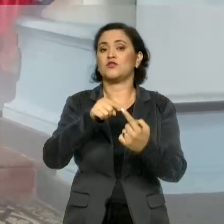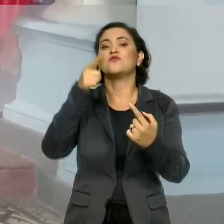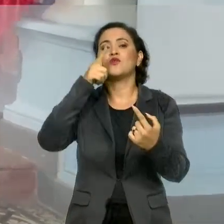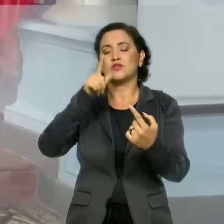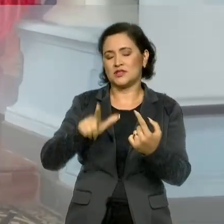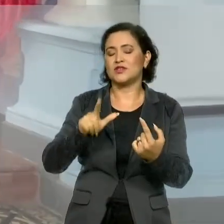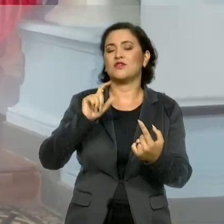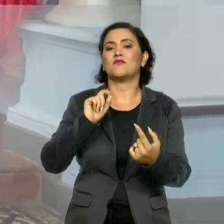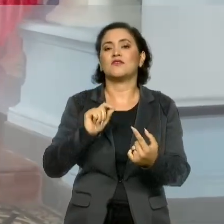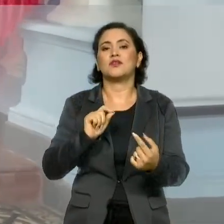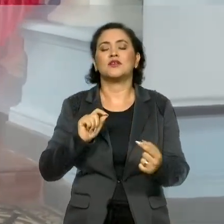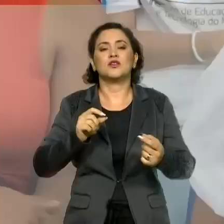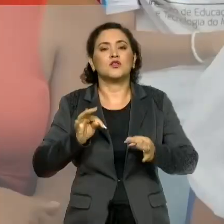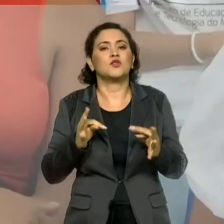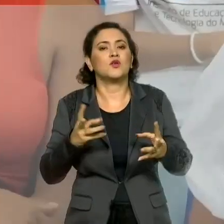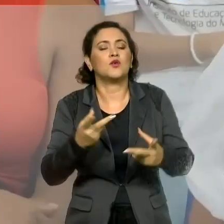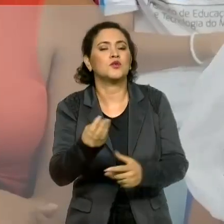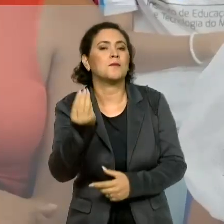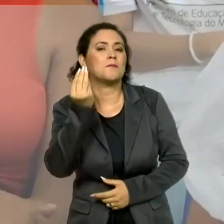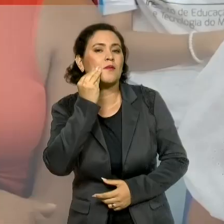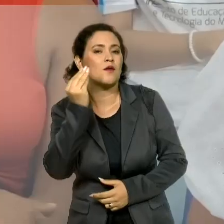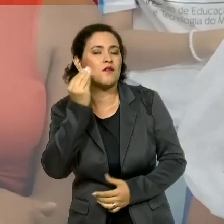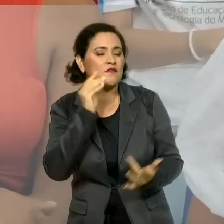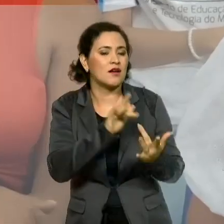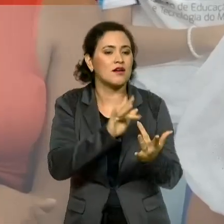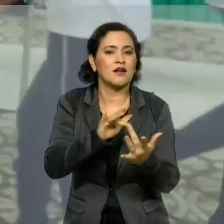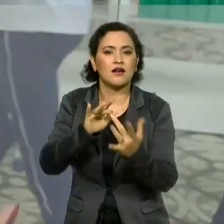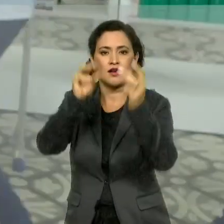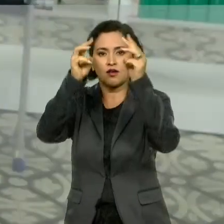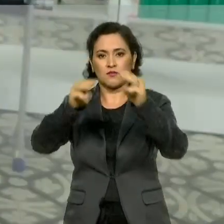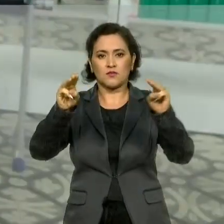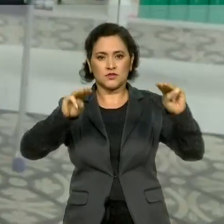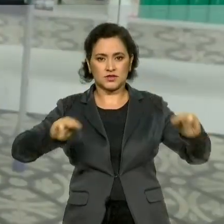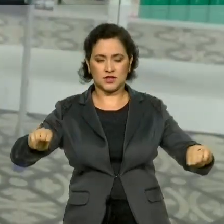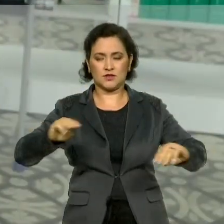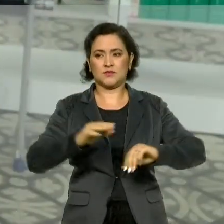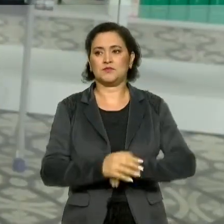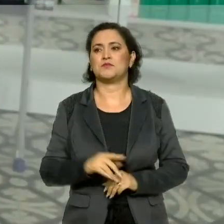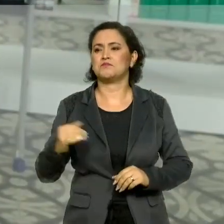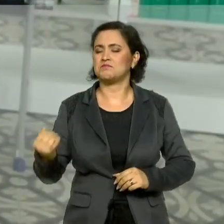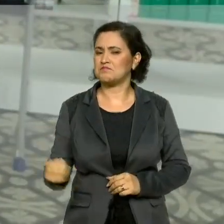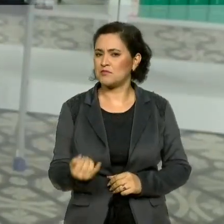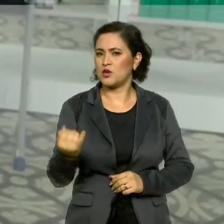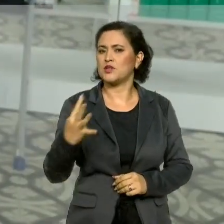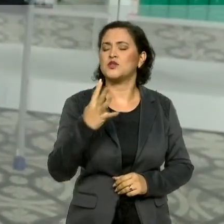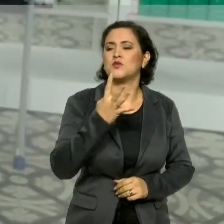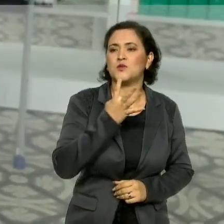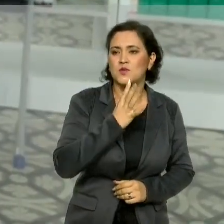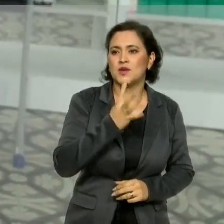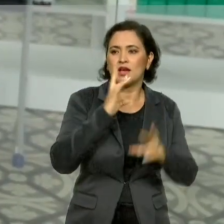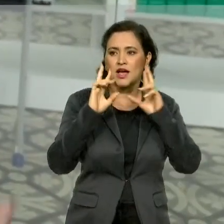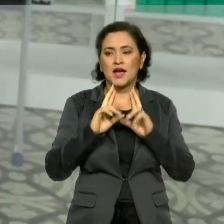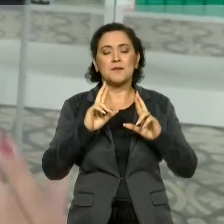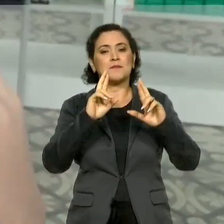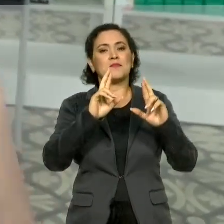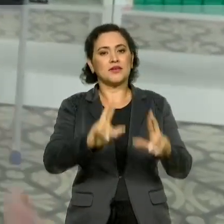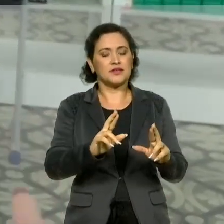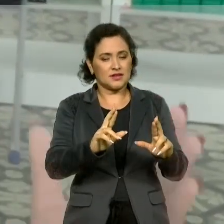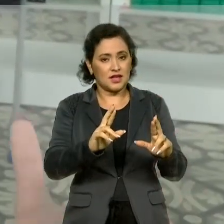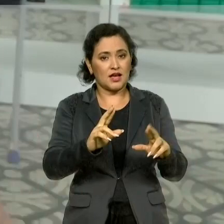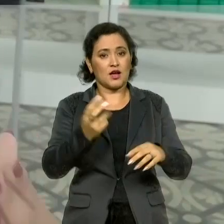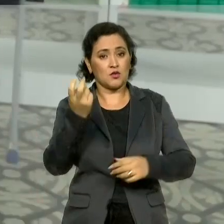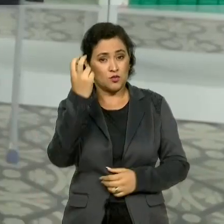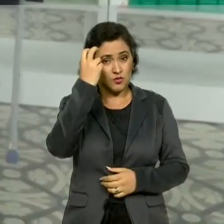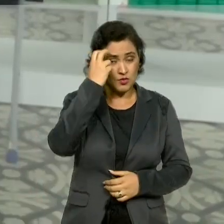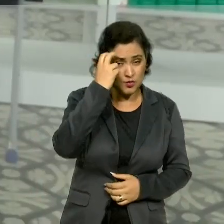oportunidade de viver a experiência de se aproximar dos museus é muito gratificante de gente conhecer e respeitar a culturas não só